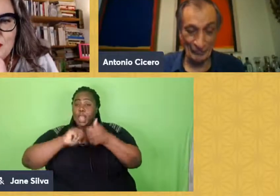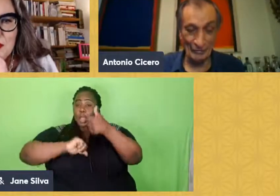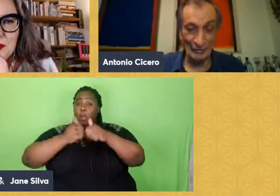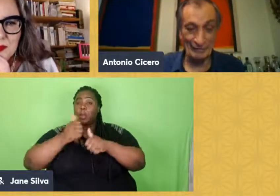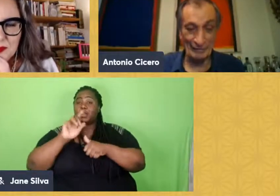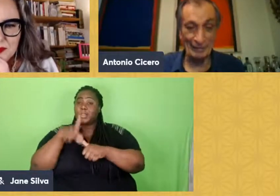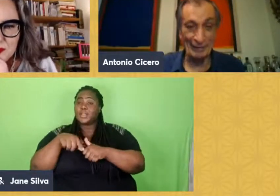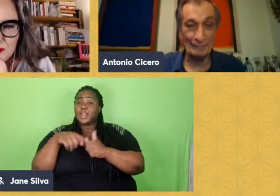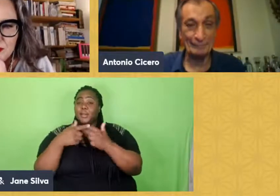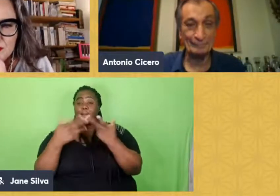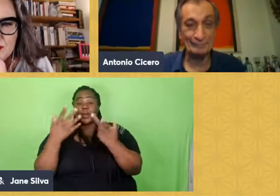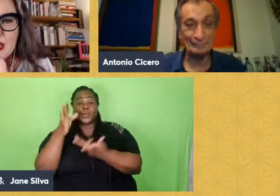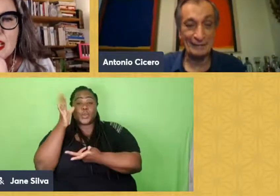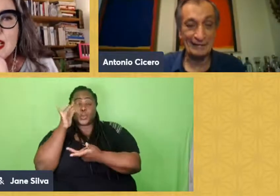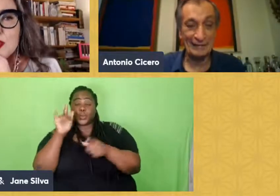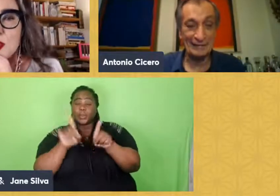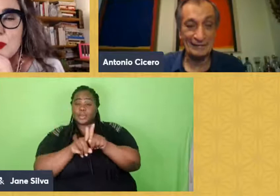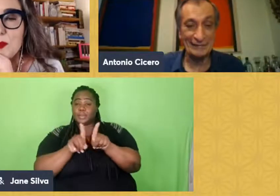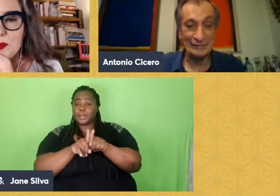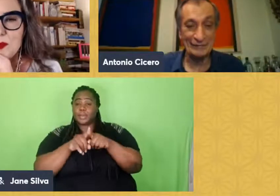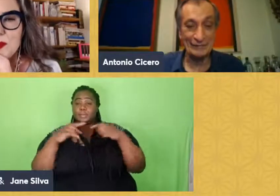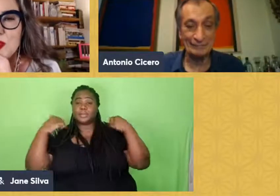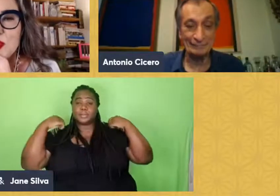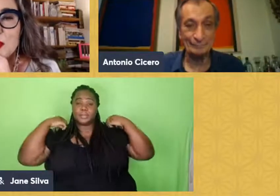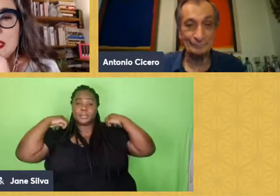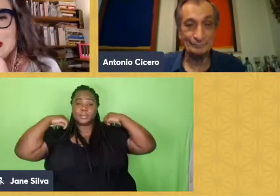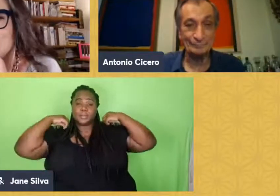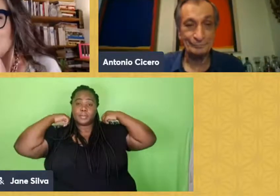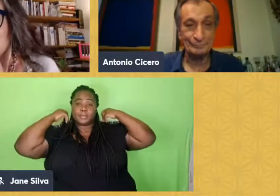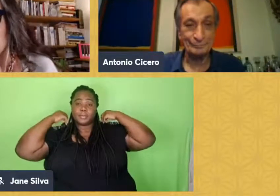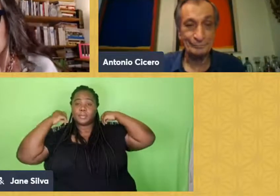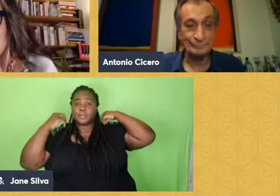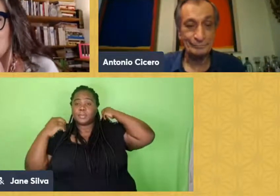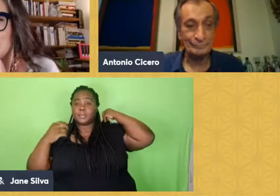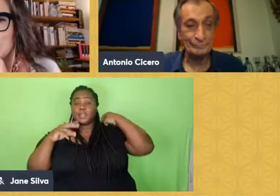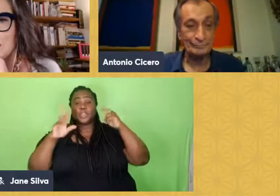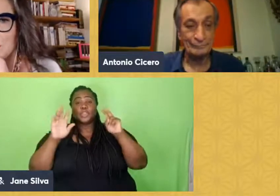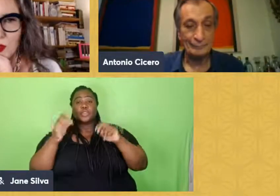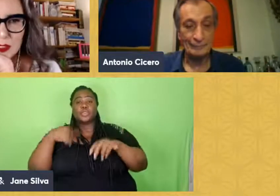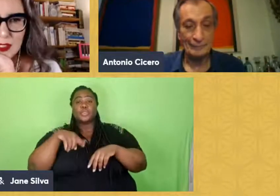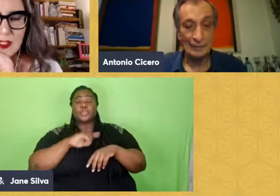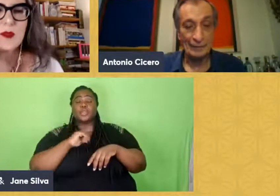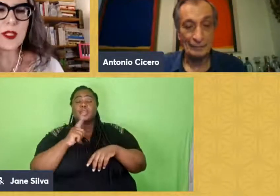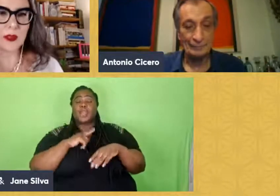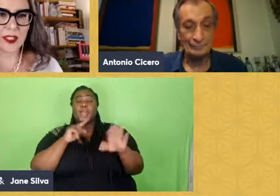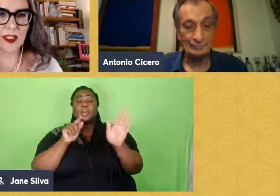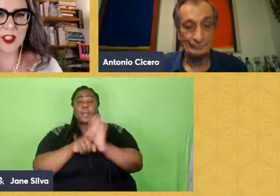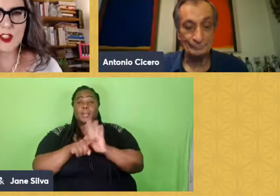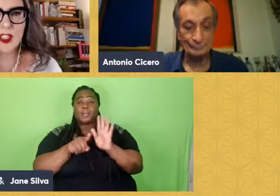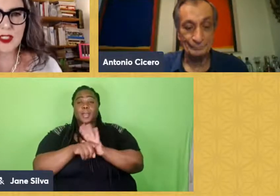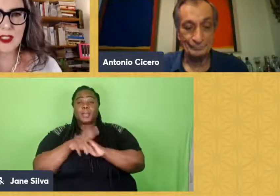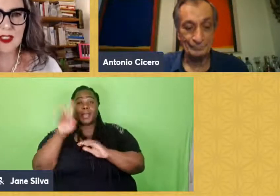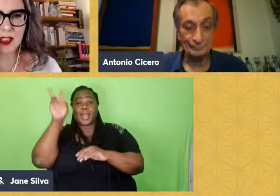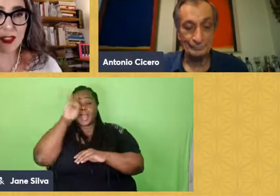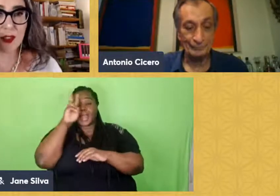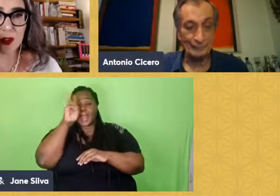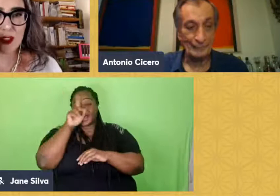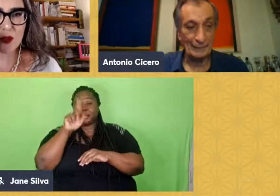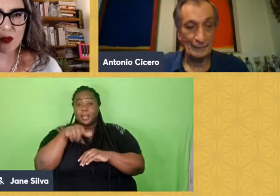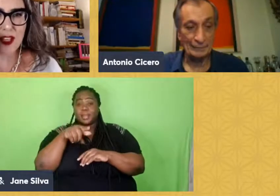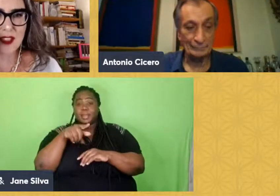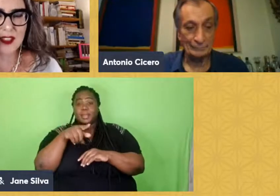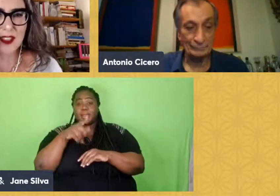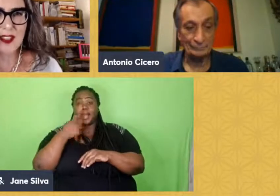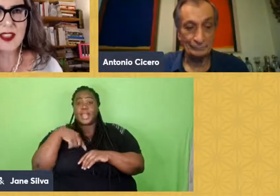coisa curiosa também. Interessante. Sobre isso, a gente tem uma pergunta, lembrando aqui, gente, que essa